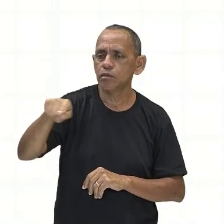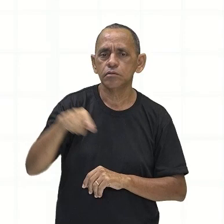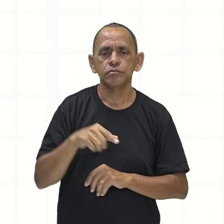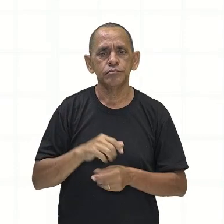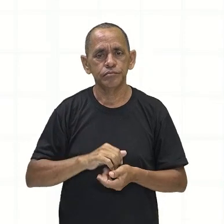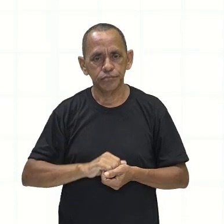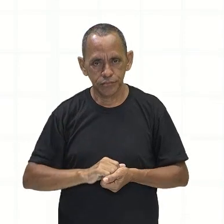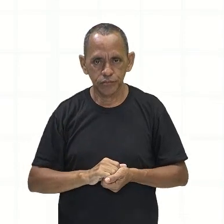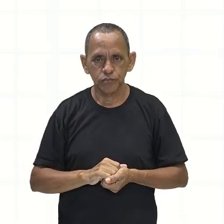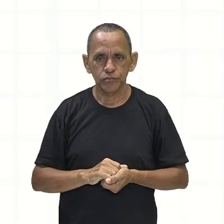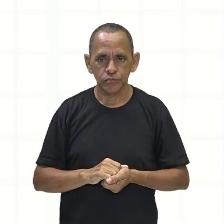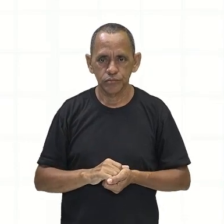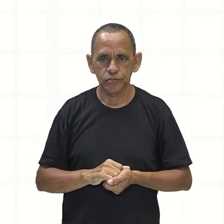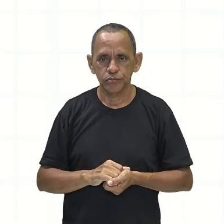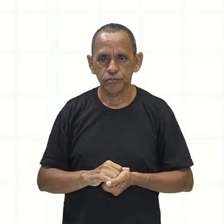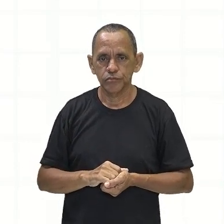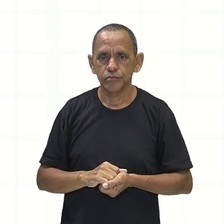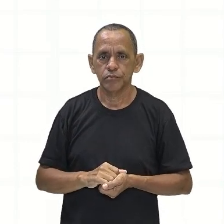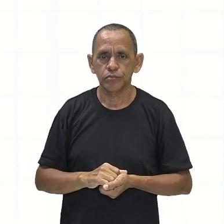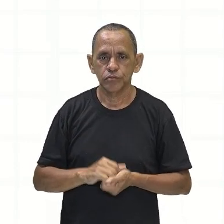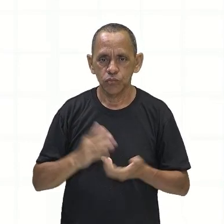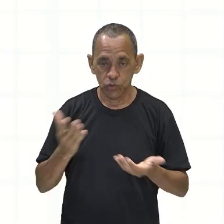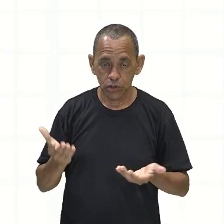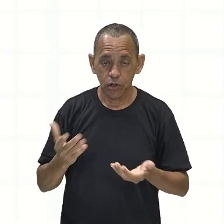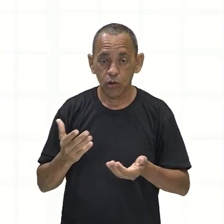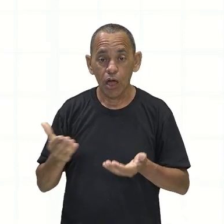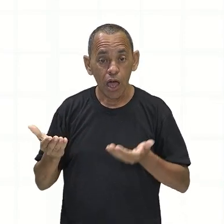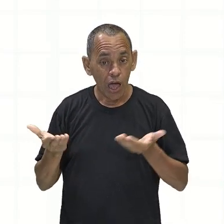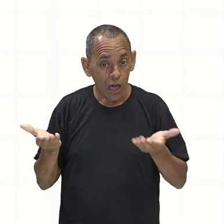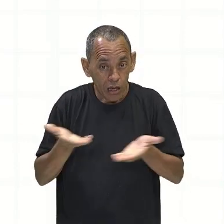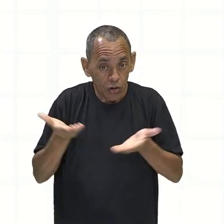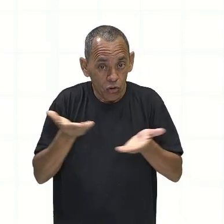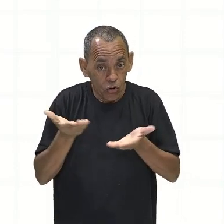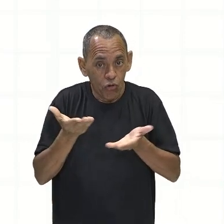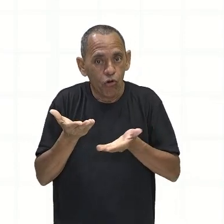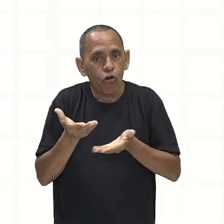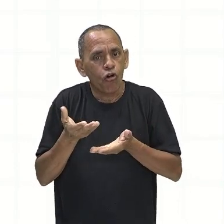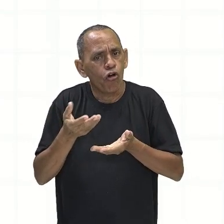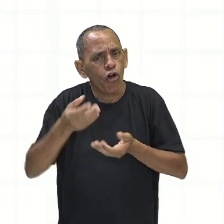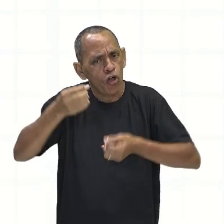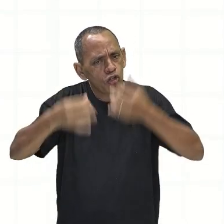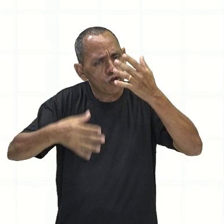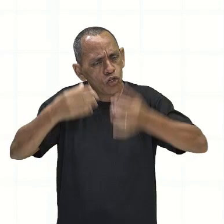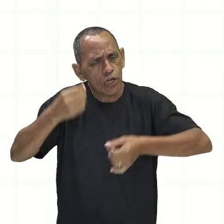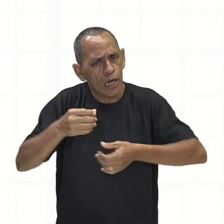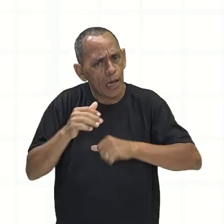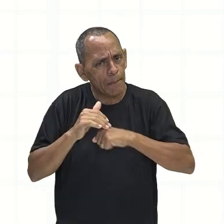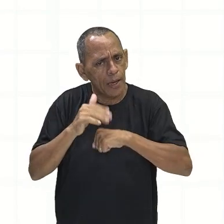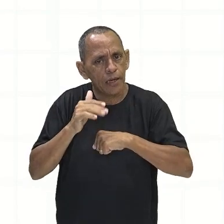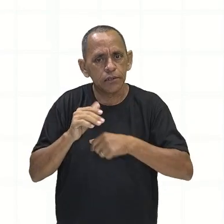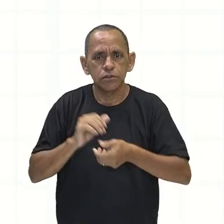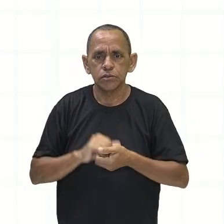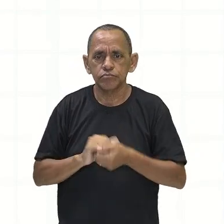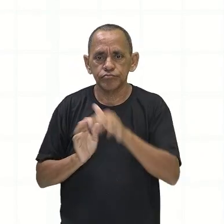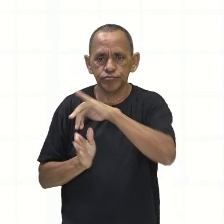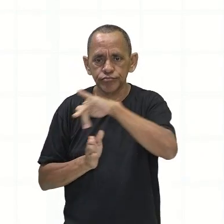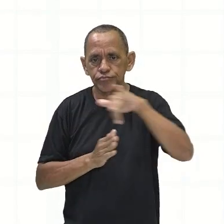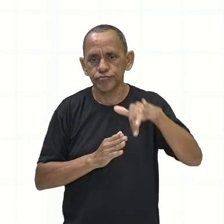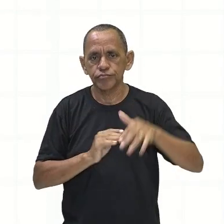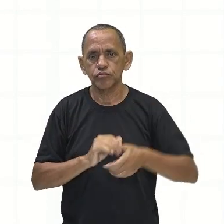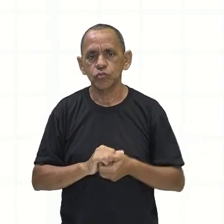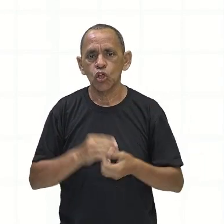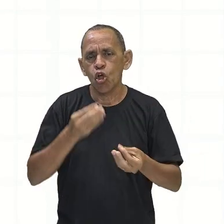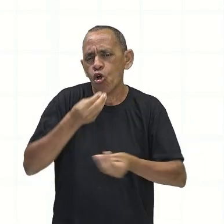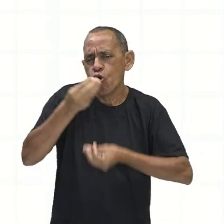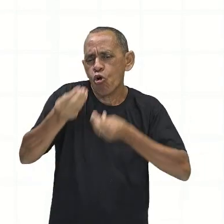esse trabalho do pronome que ele é utilizado no texto. Prosseguindo aqui, vamos ver aqui. Como se fosse um tesouro